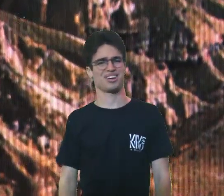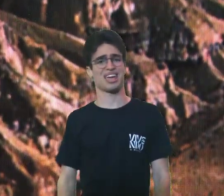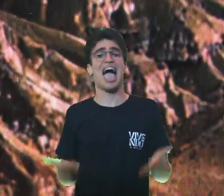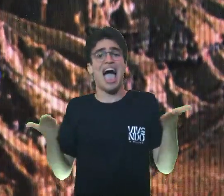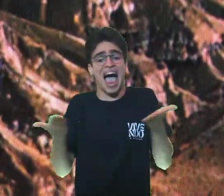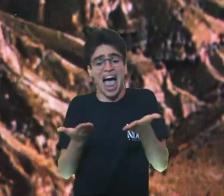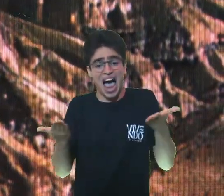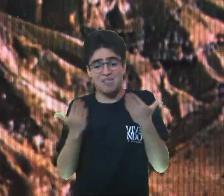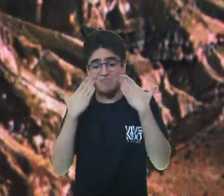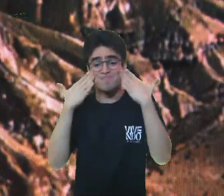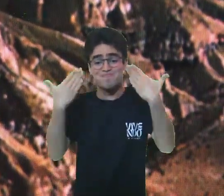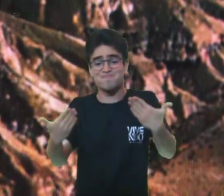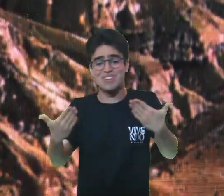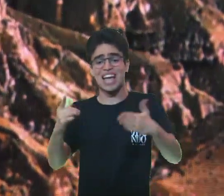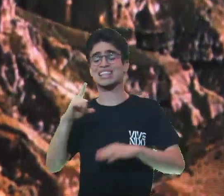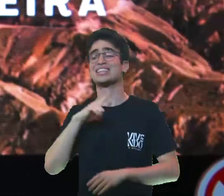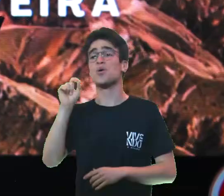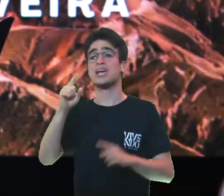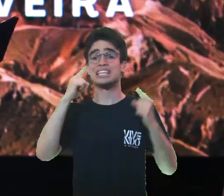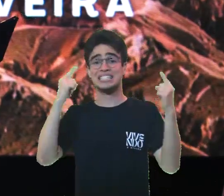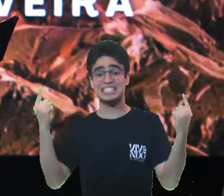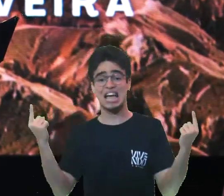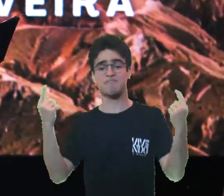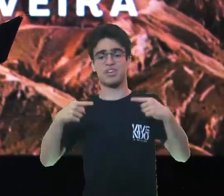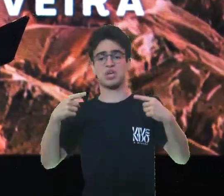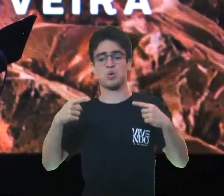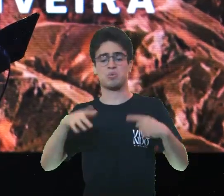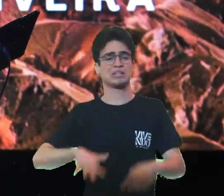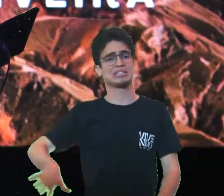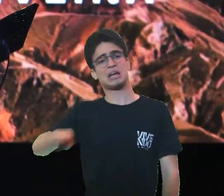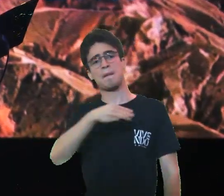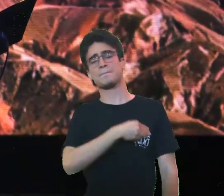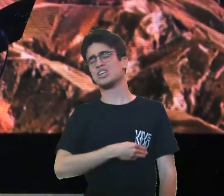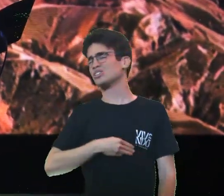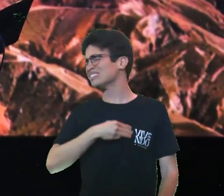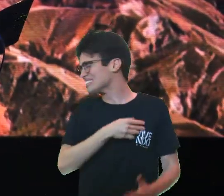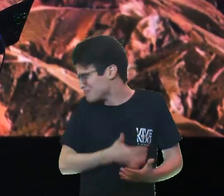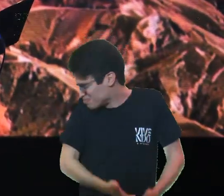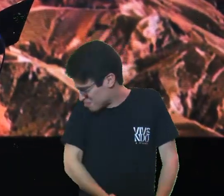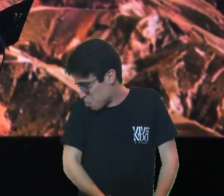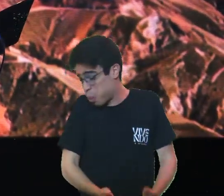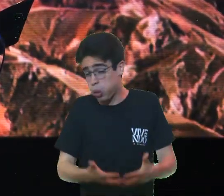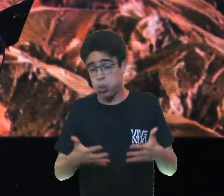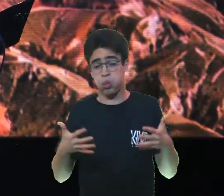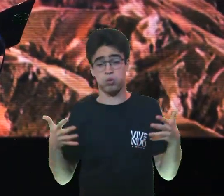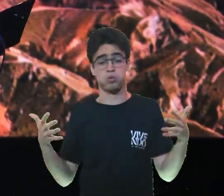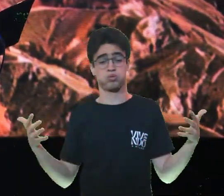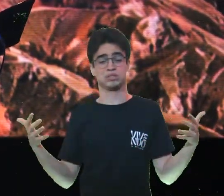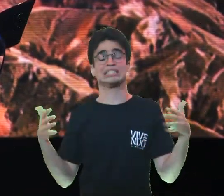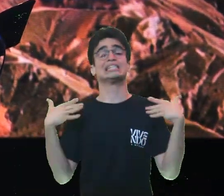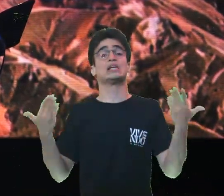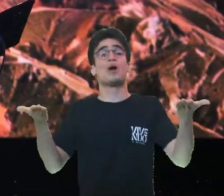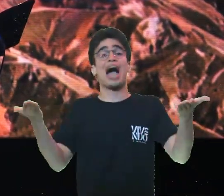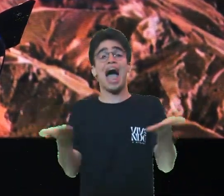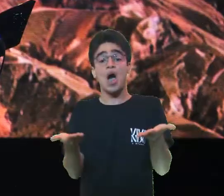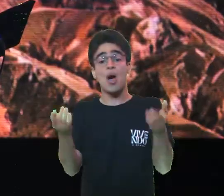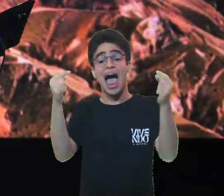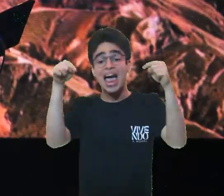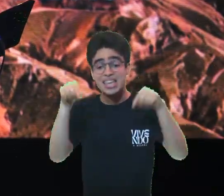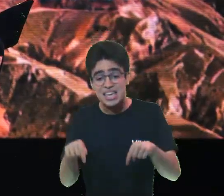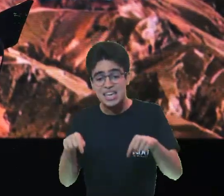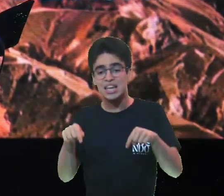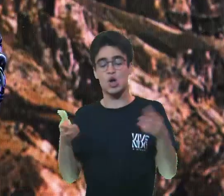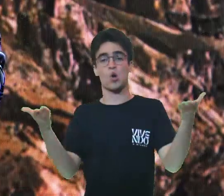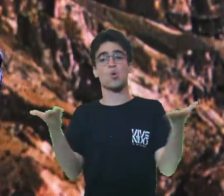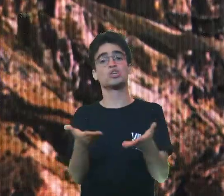de um desafio missionário muito grande. E nós temos aqui nesse lugar, hoje